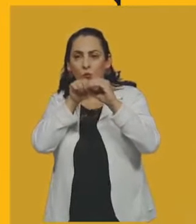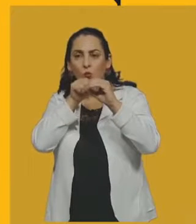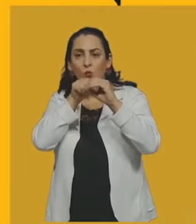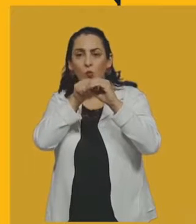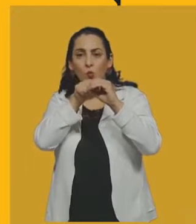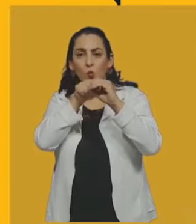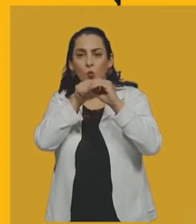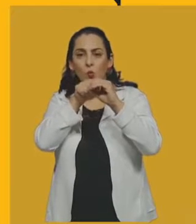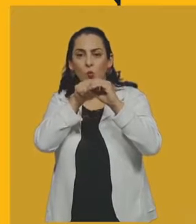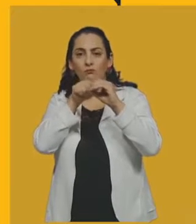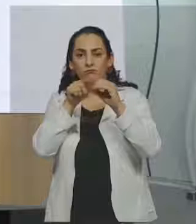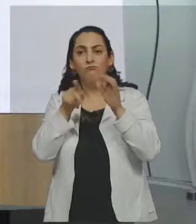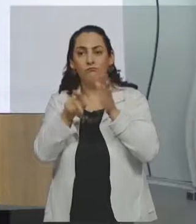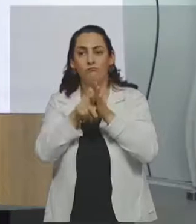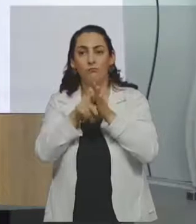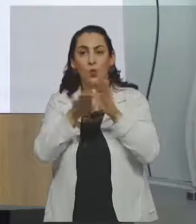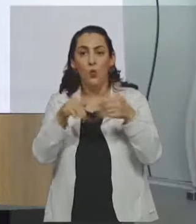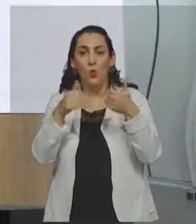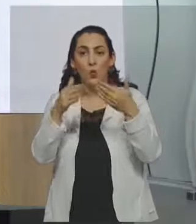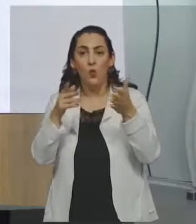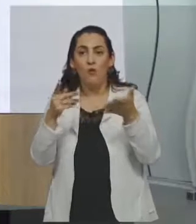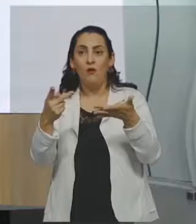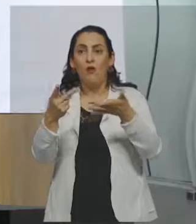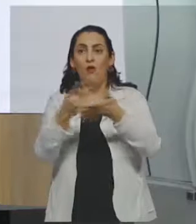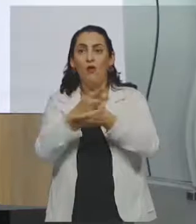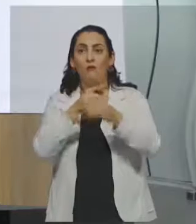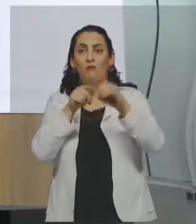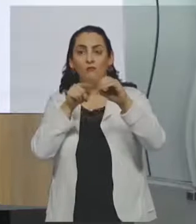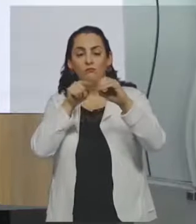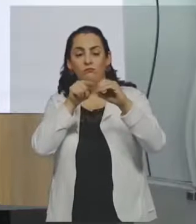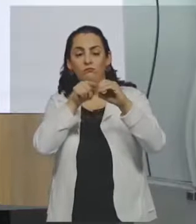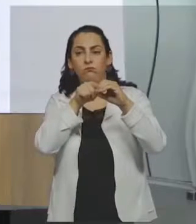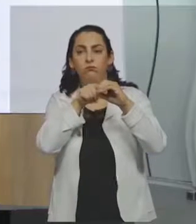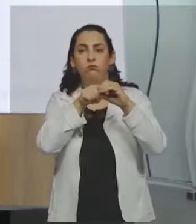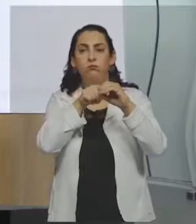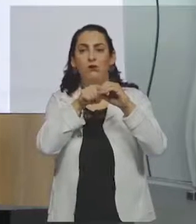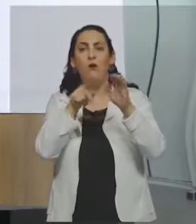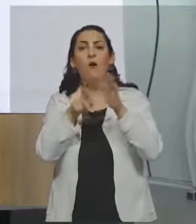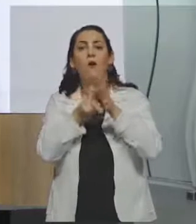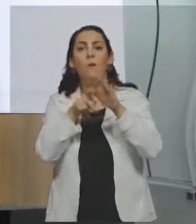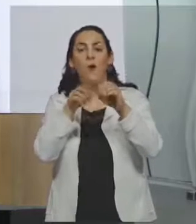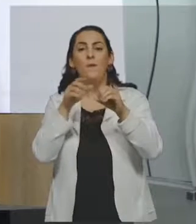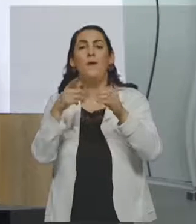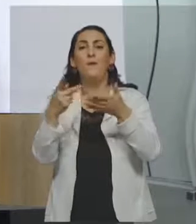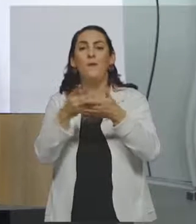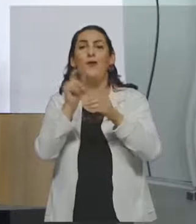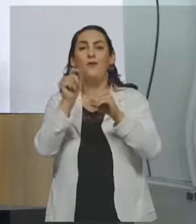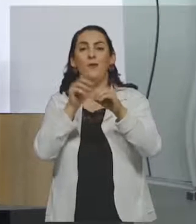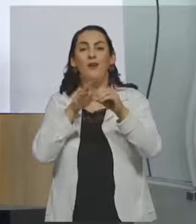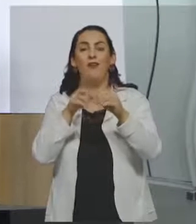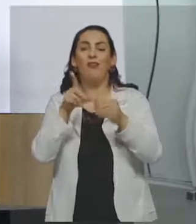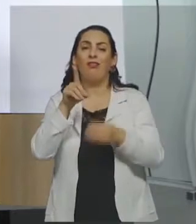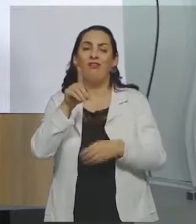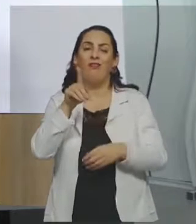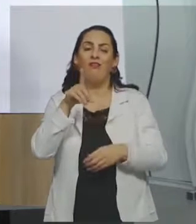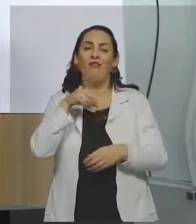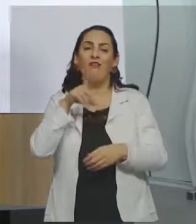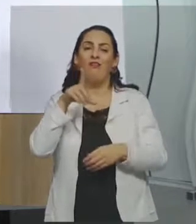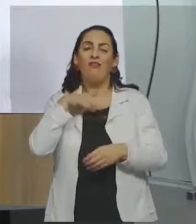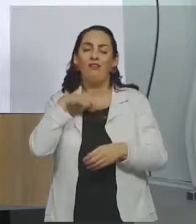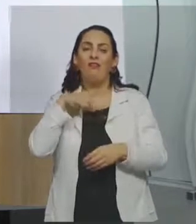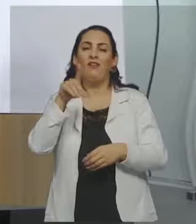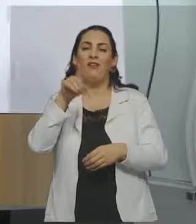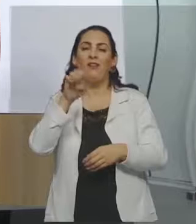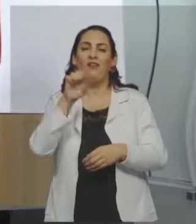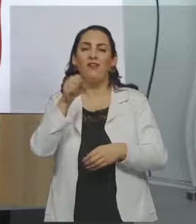das partículas do ouro, ou seja, dos átomos de ouro, elas sofrem, então, esses desvios, ok? Então, olha só, Rutherford,